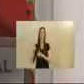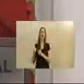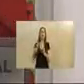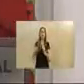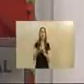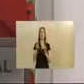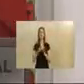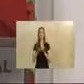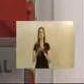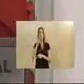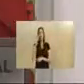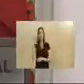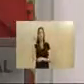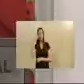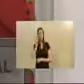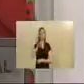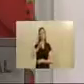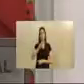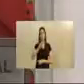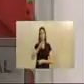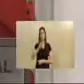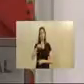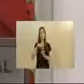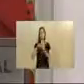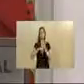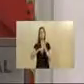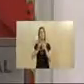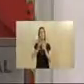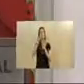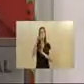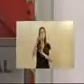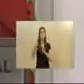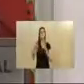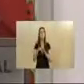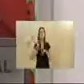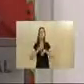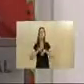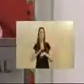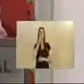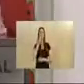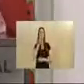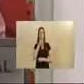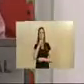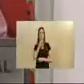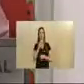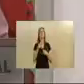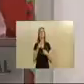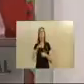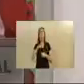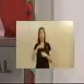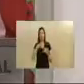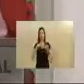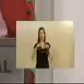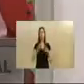como a furb móvel que é um projeto de extensão do curso de odontologia que presta atendimento odontológico de forma